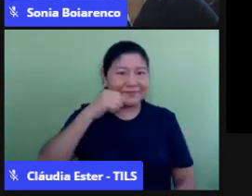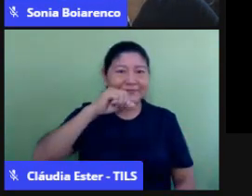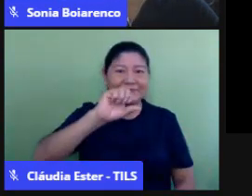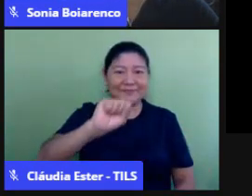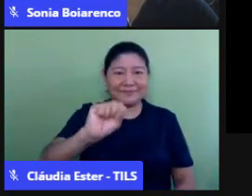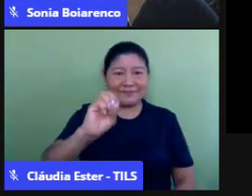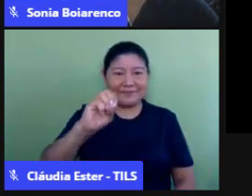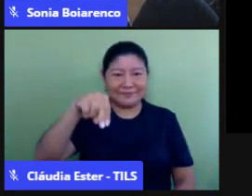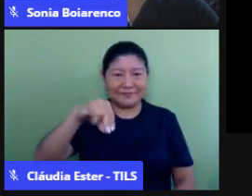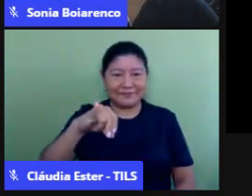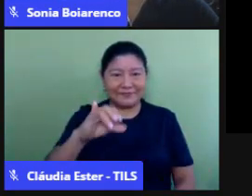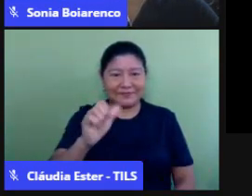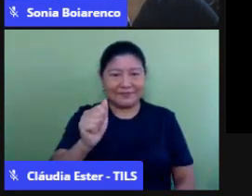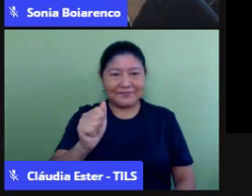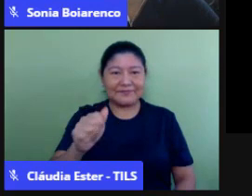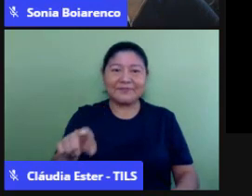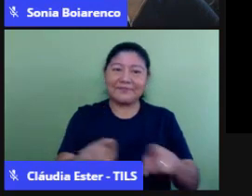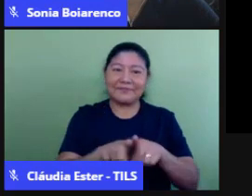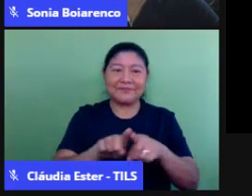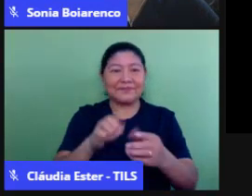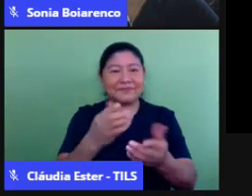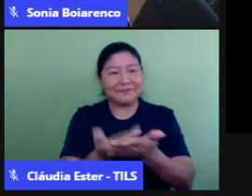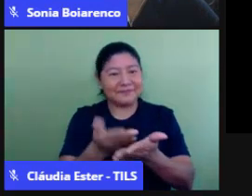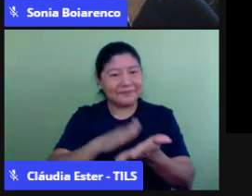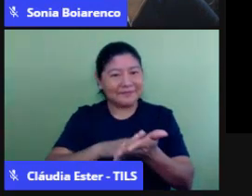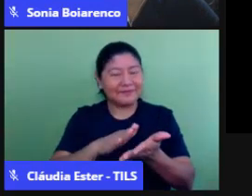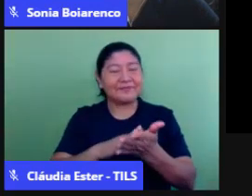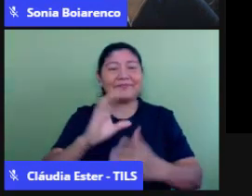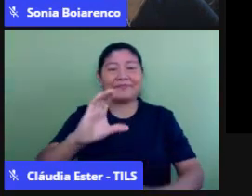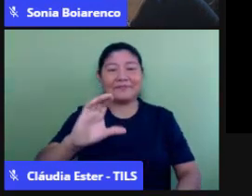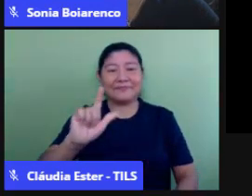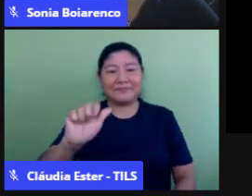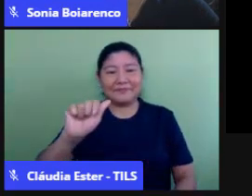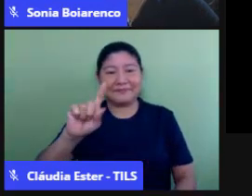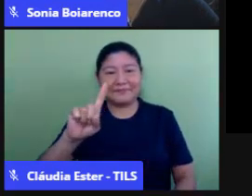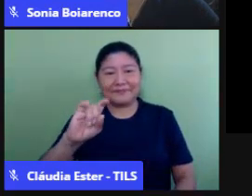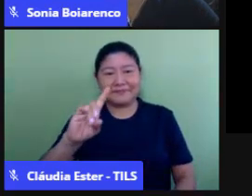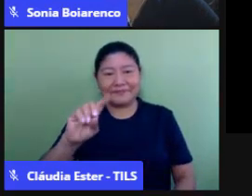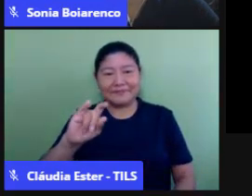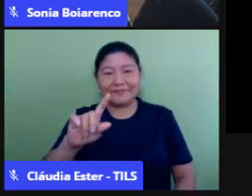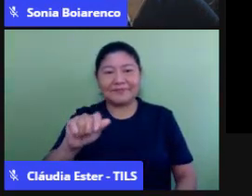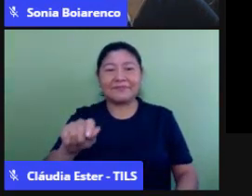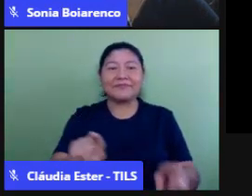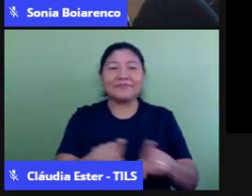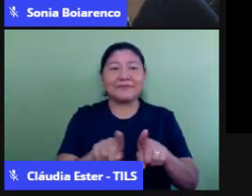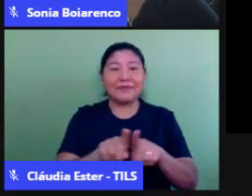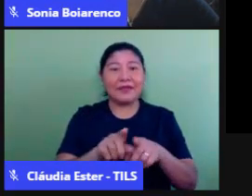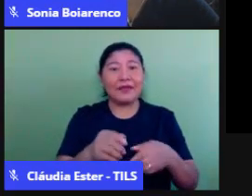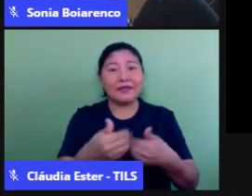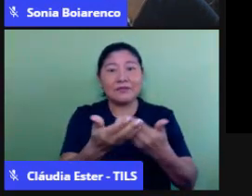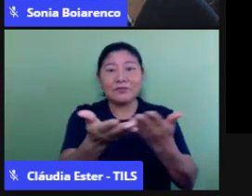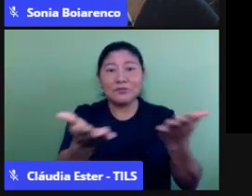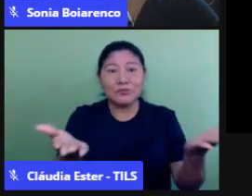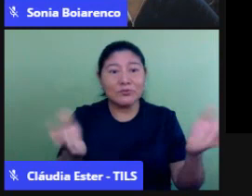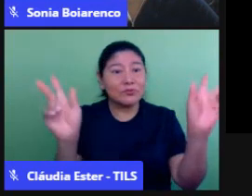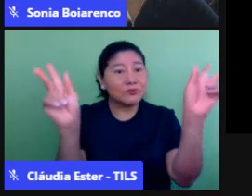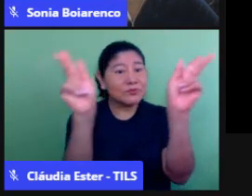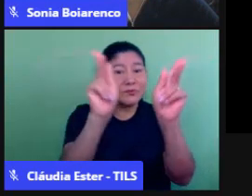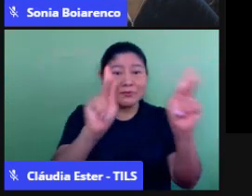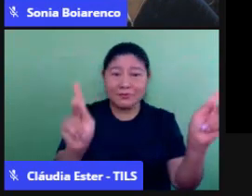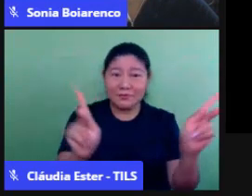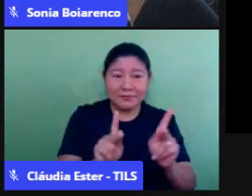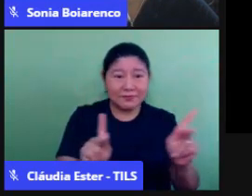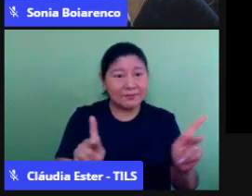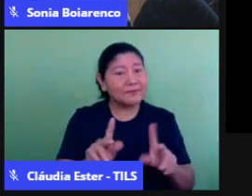Paz, amor e esperançar, primeiramente. Paz pela ausência de paz, amor